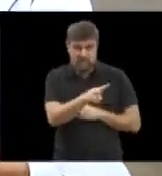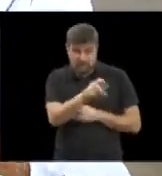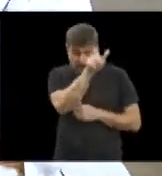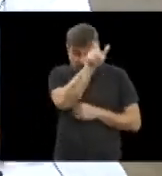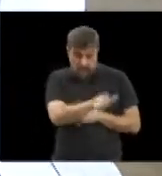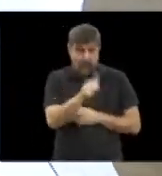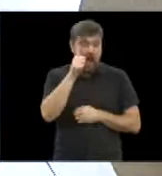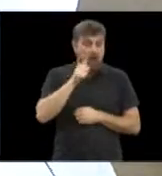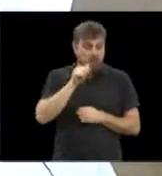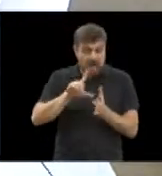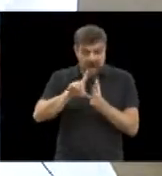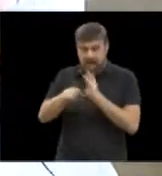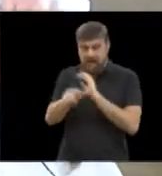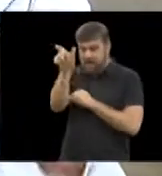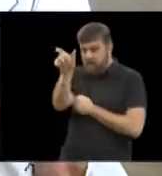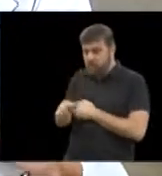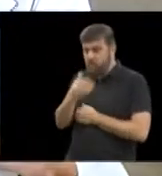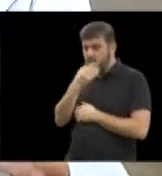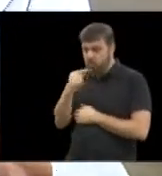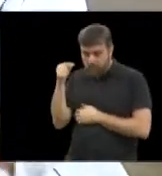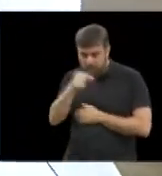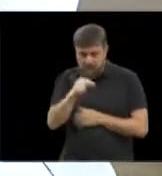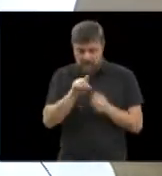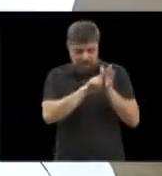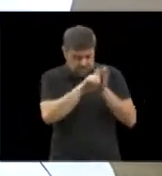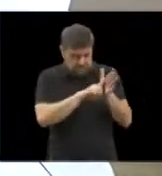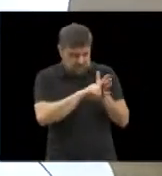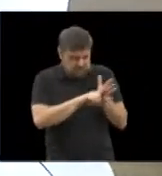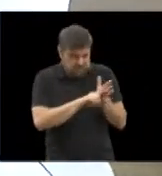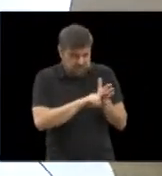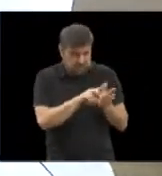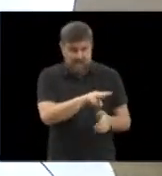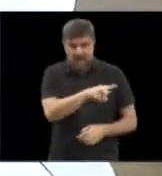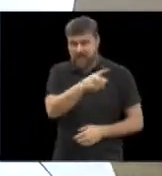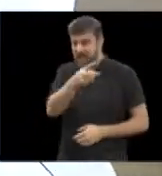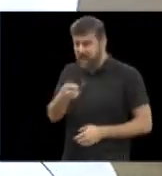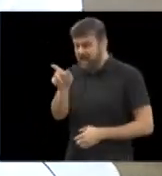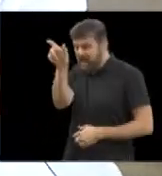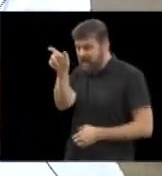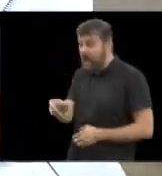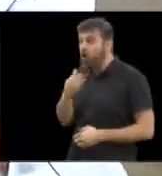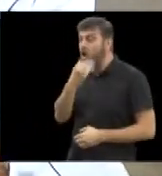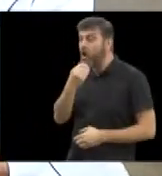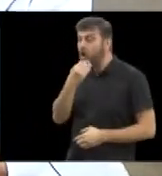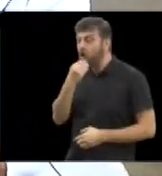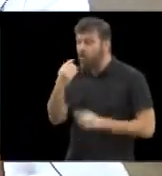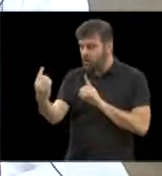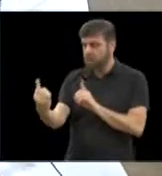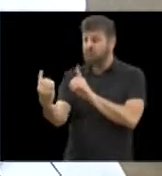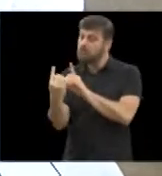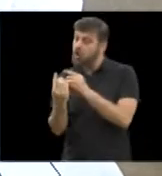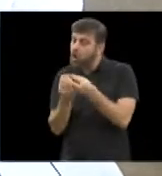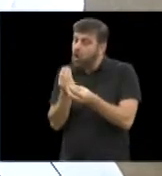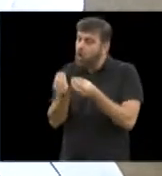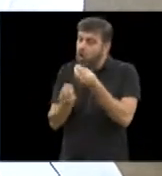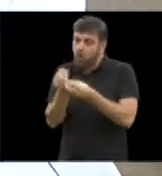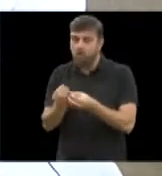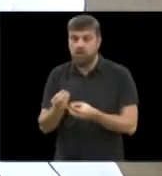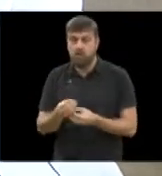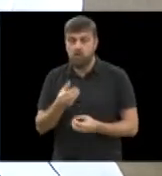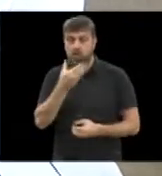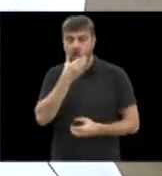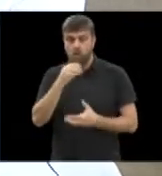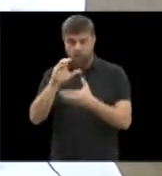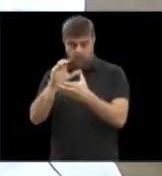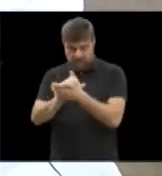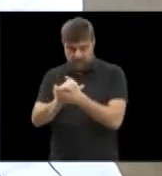mulher, né? A mulher está lá fazendo os exames e agora a doutora estava conversando com o marido, né? O marido,